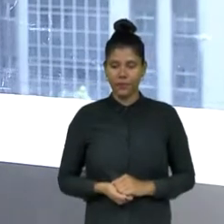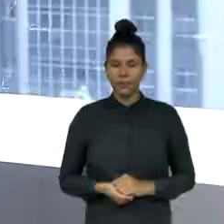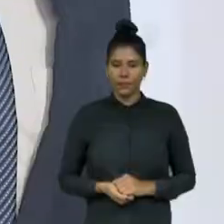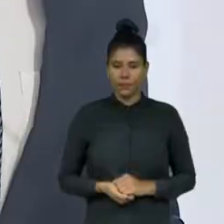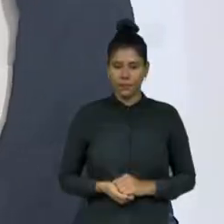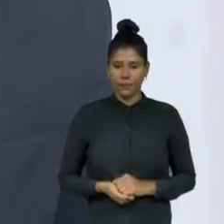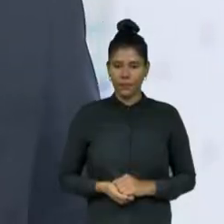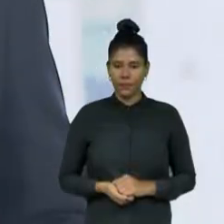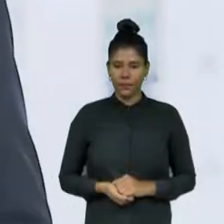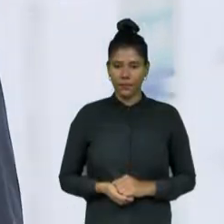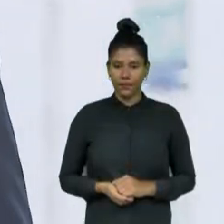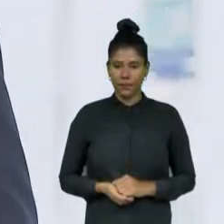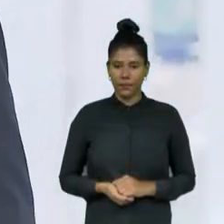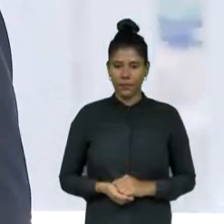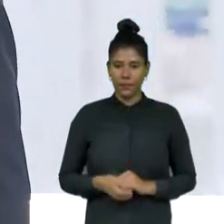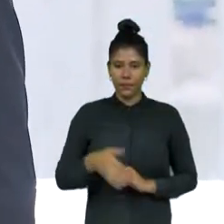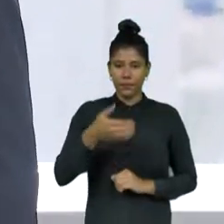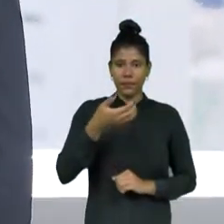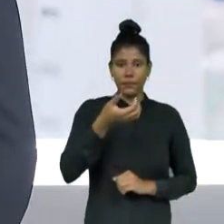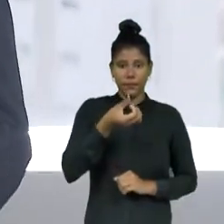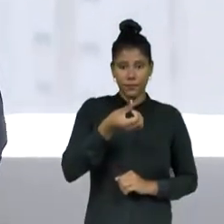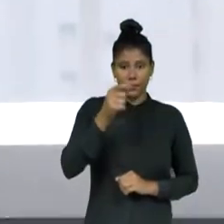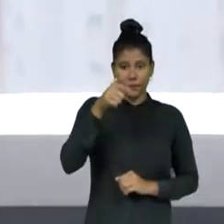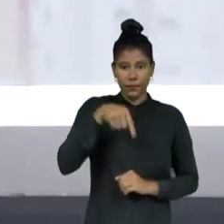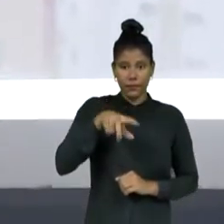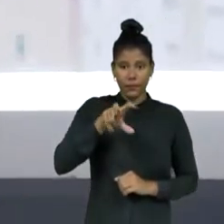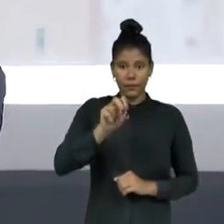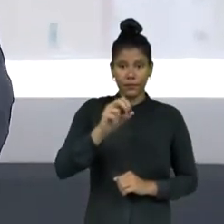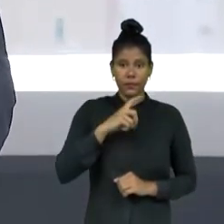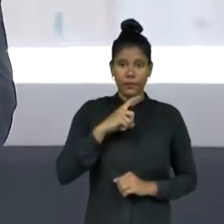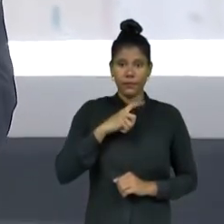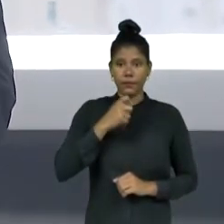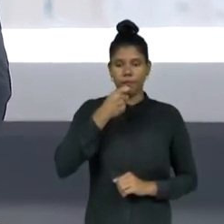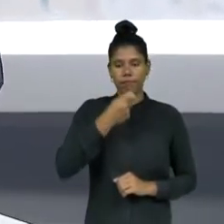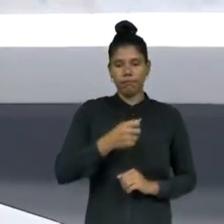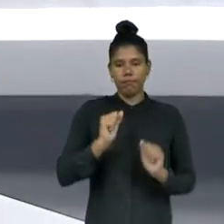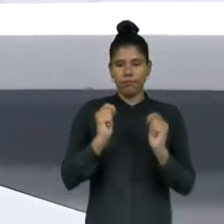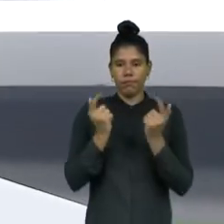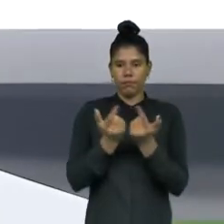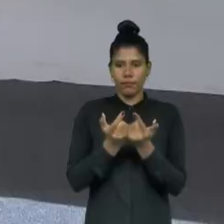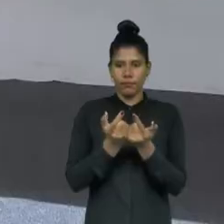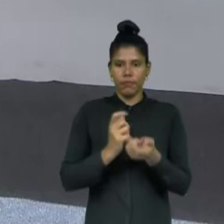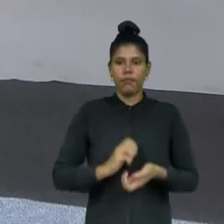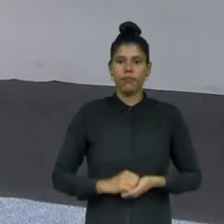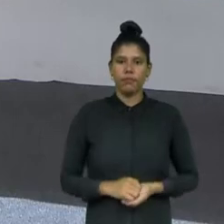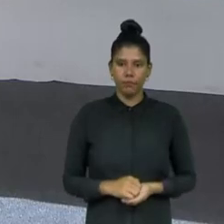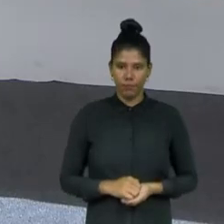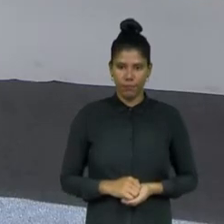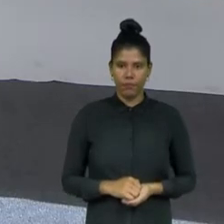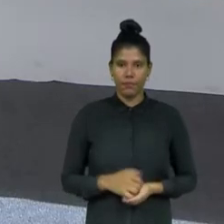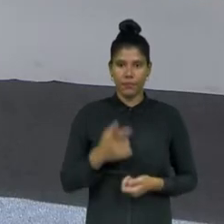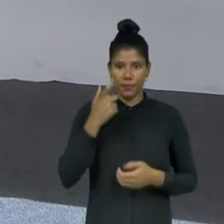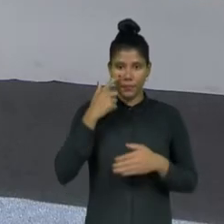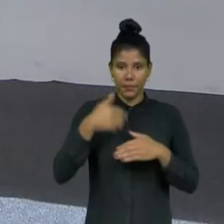al.ce.gov.br. Às 10 para 7 da noite tem um Jornal Assembleia e logo depois o Questão de Ordem. Fique a seguir com a